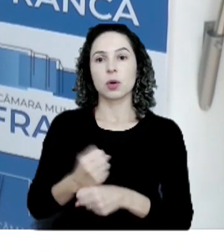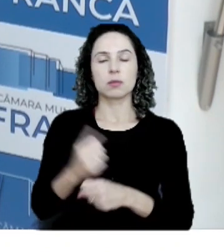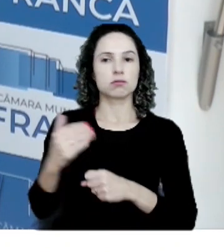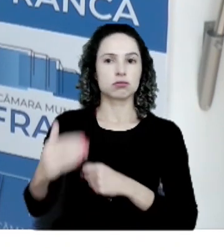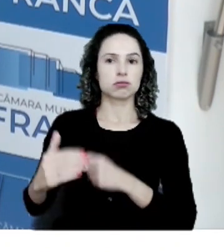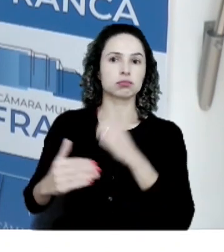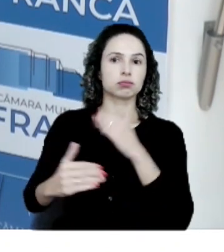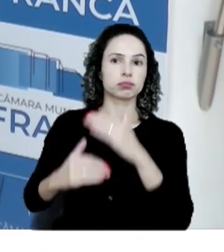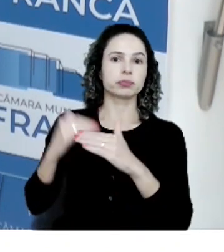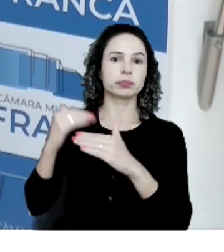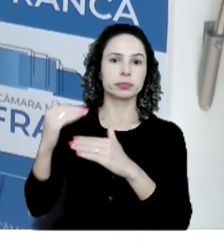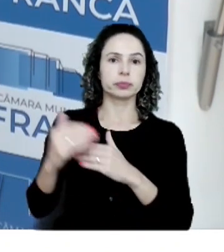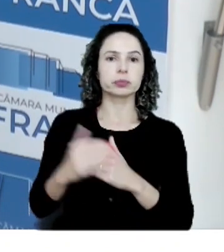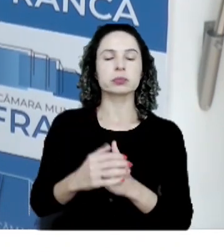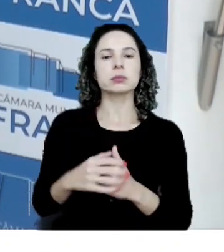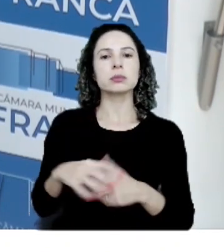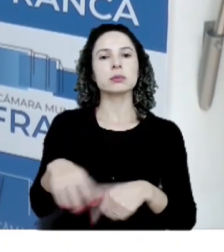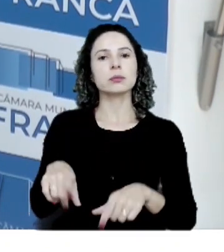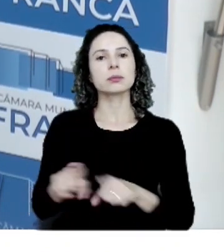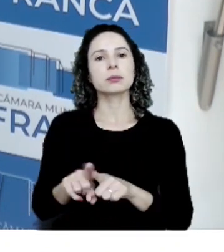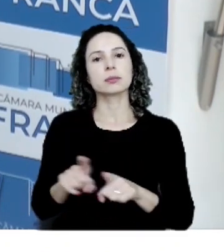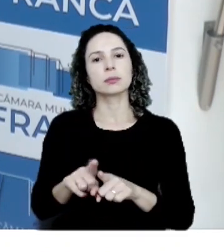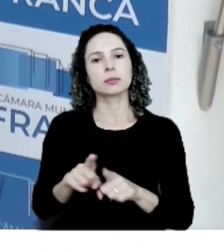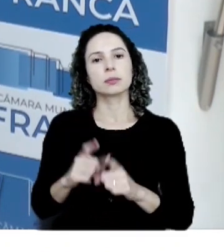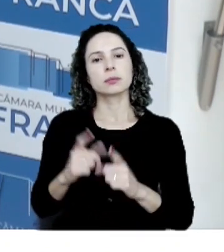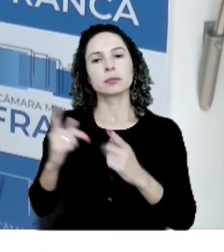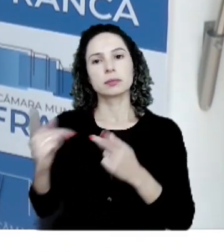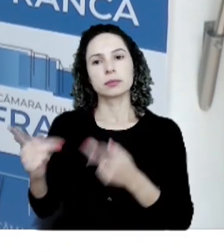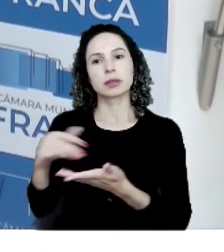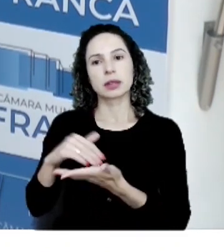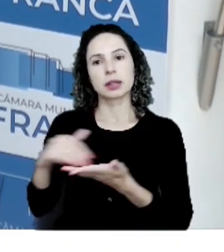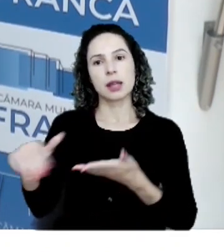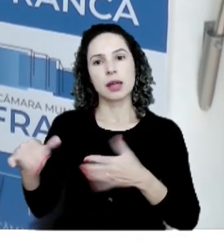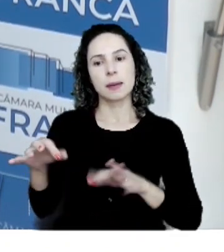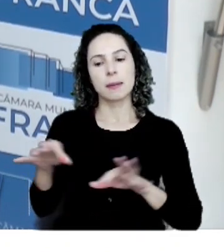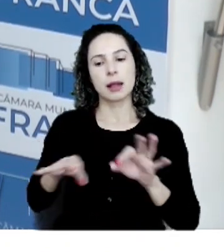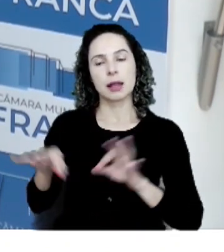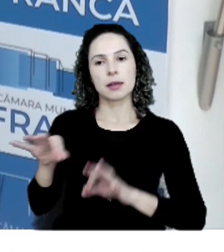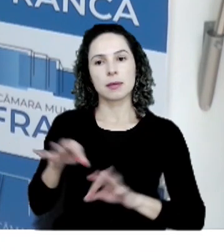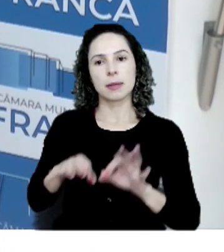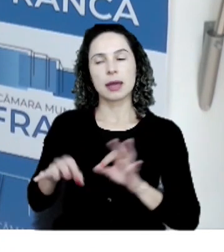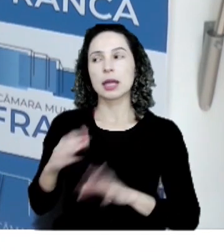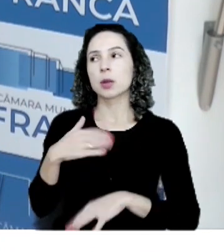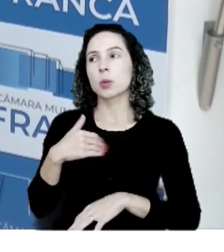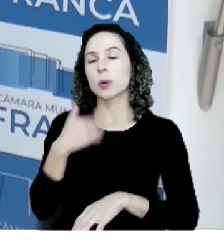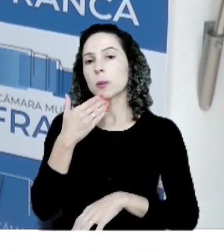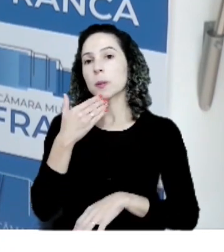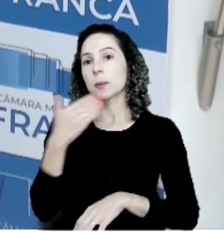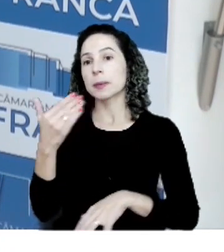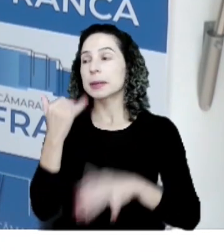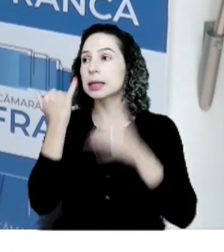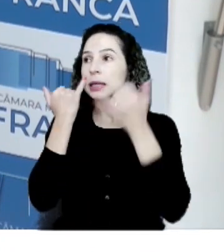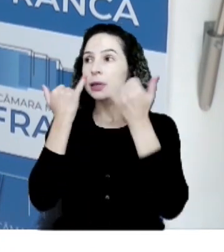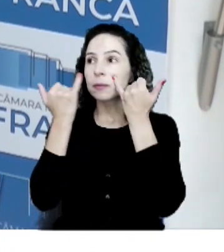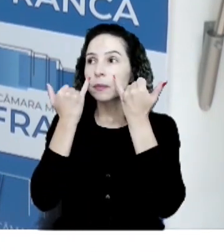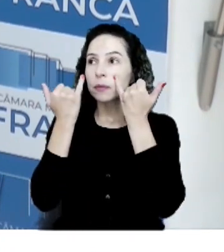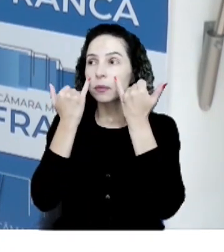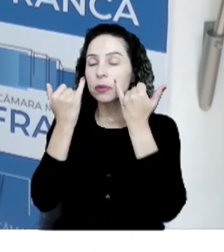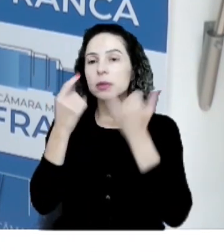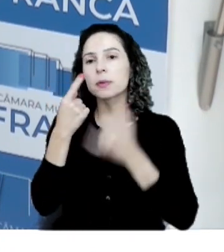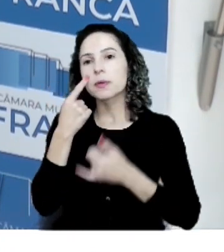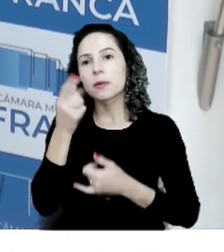avançadas. Também estive na Secretaria de Planejamento, pedi informações para ver